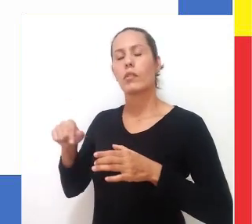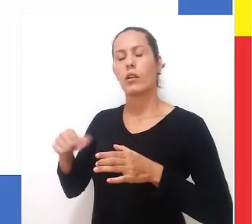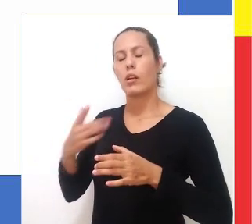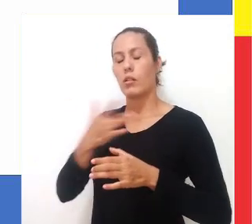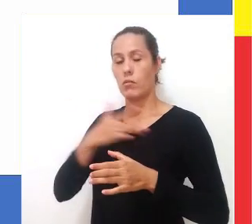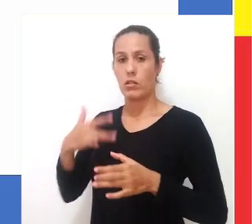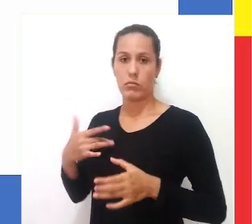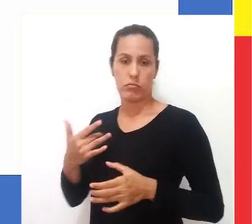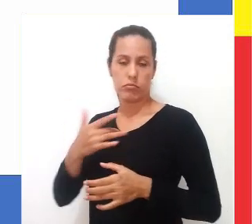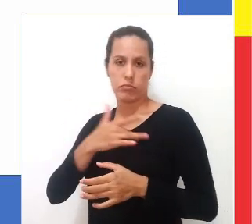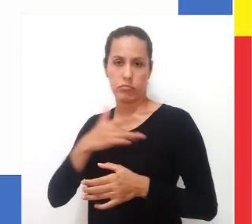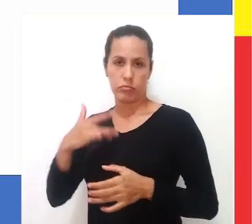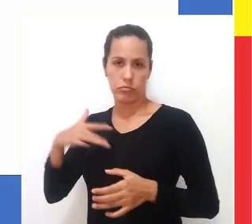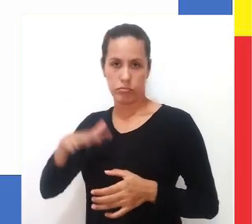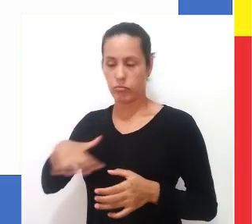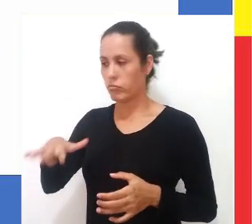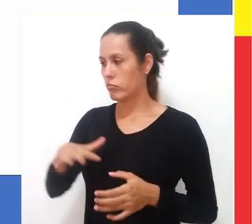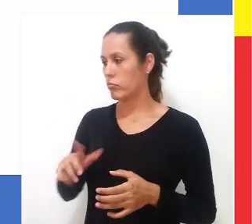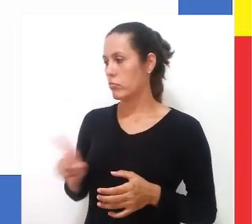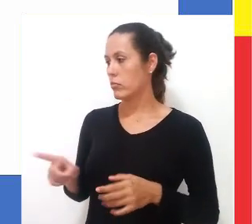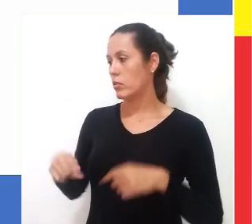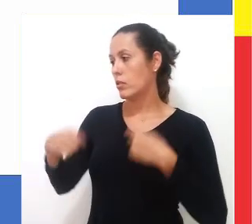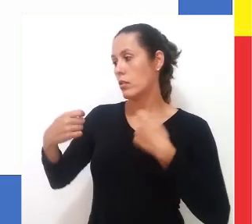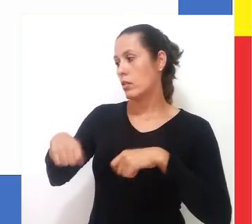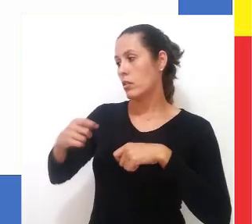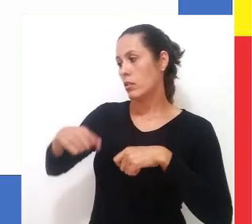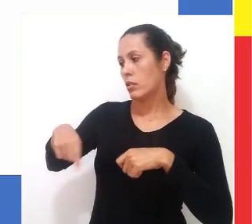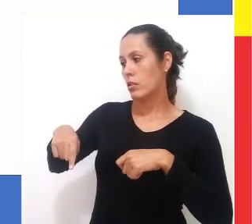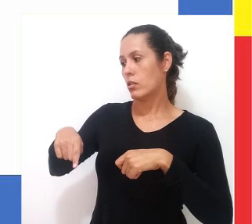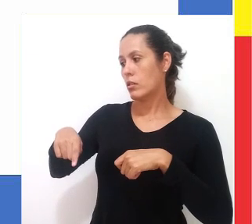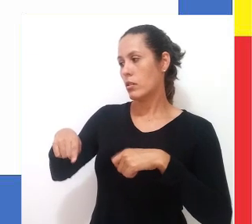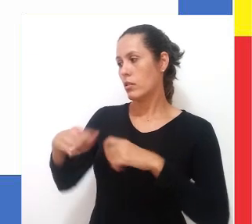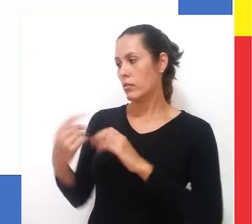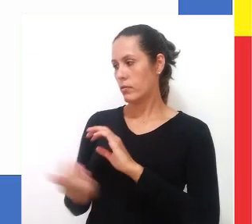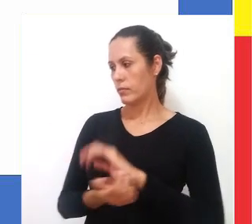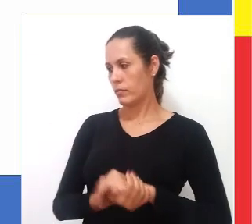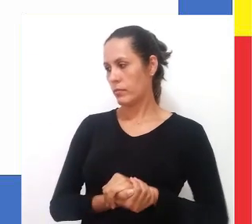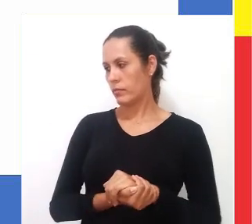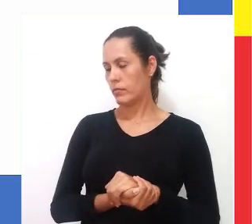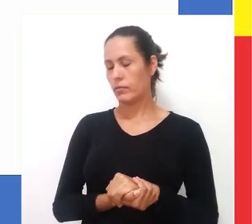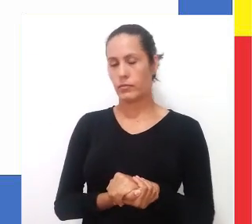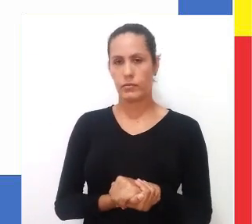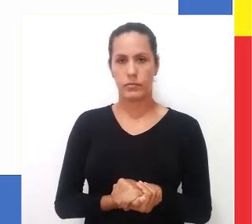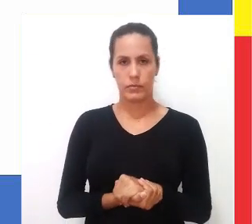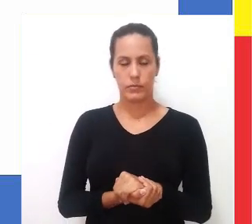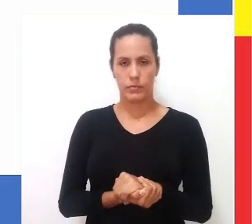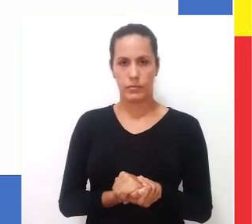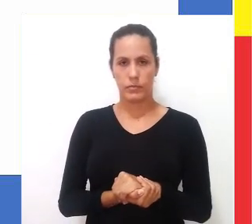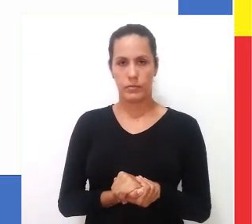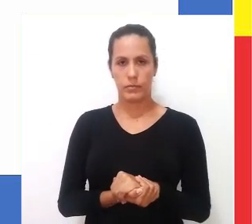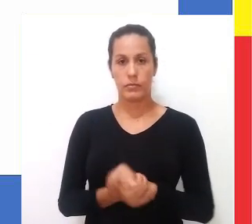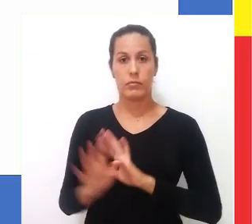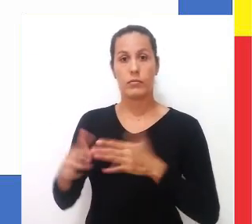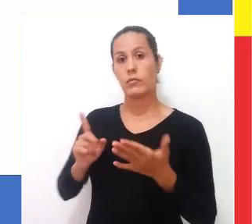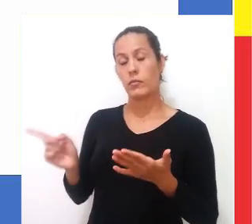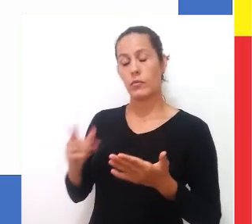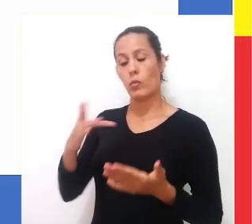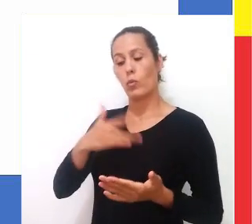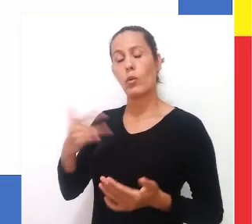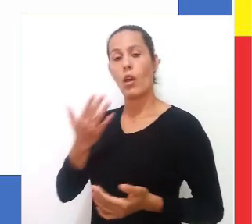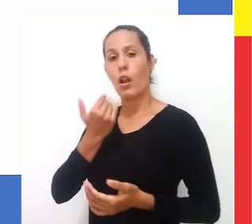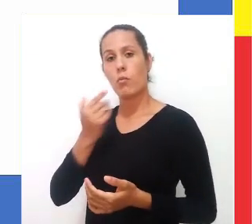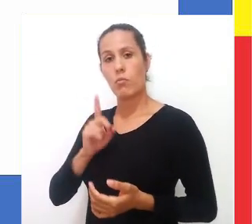saudável e bons hábitos. Então, a whole foods is one that helps to maintain improved general